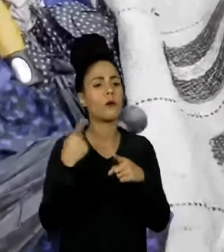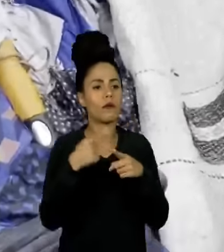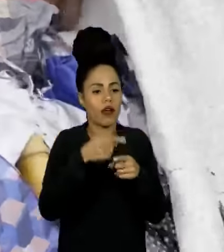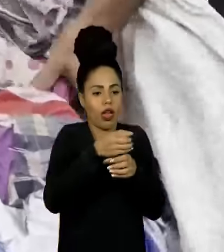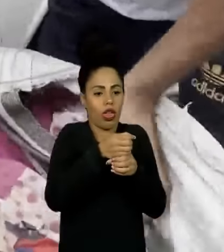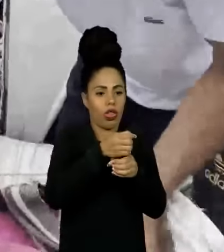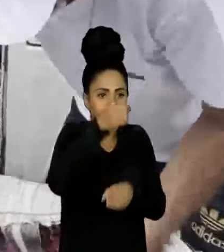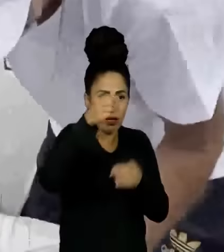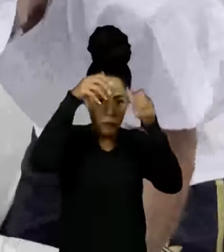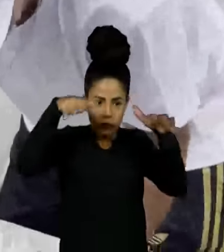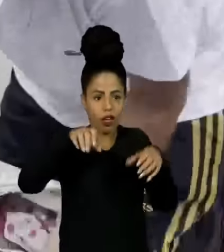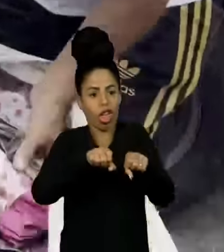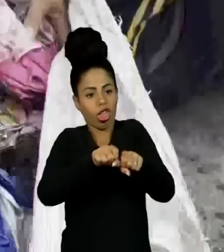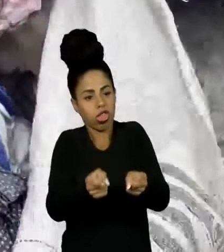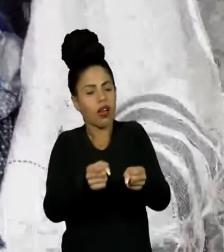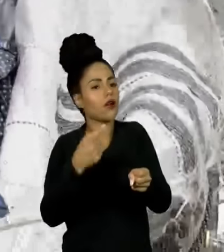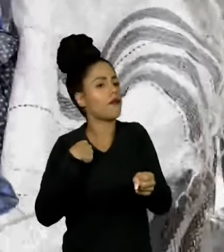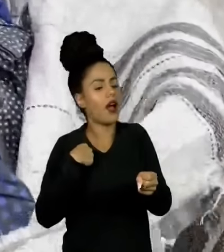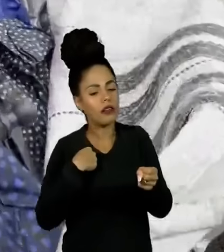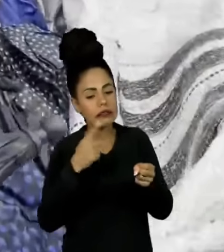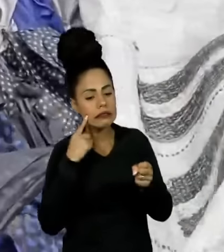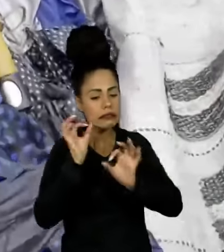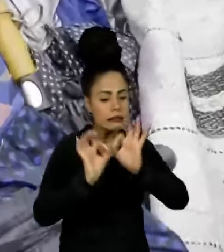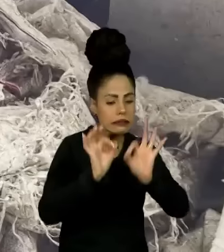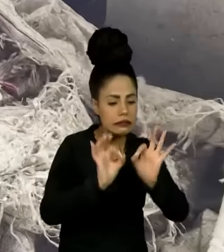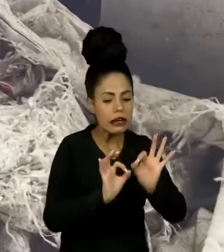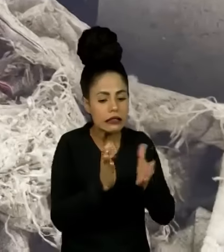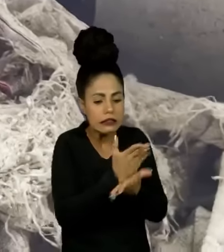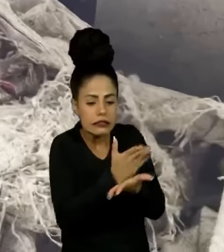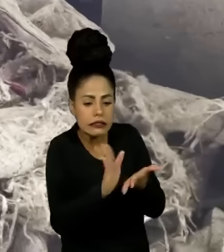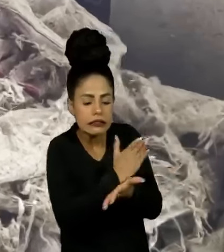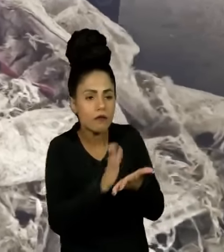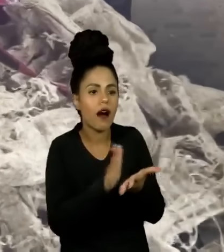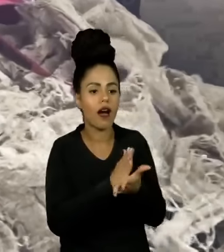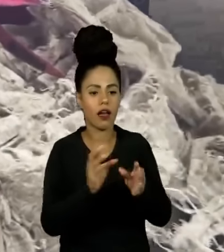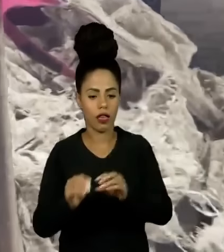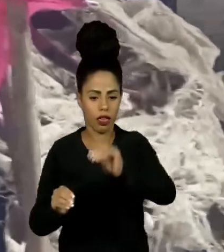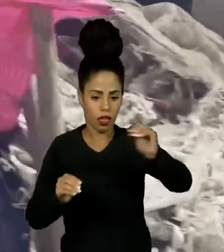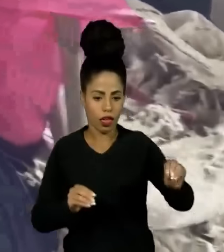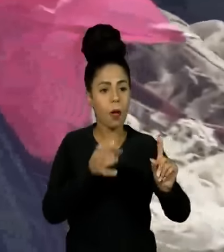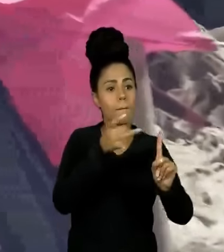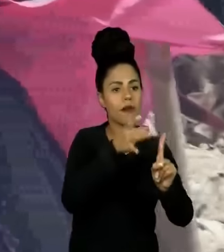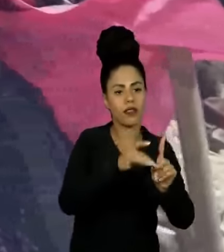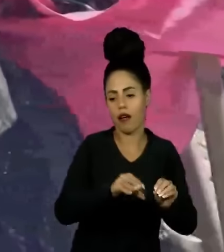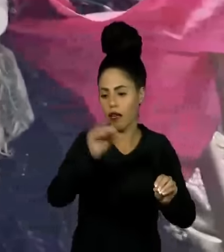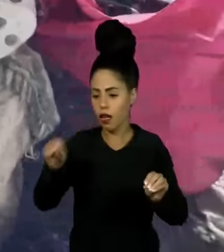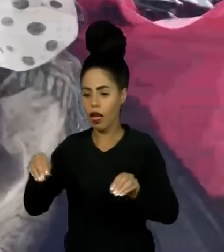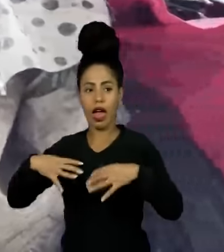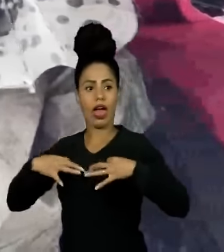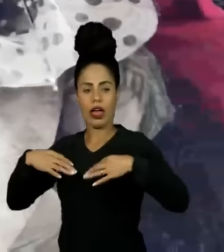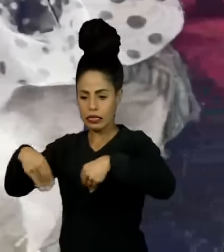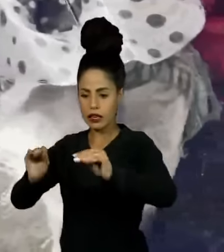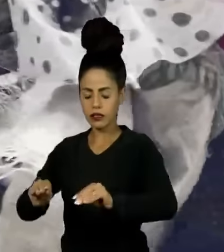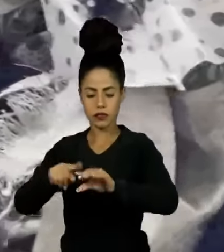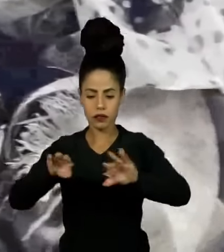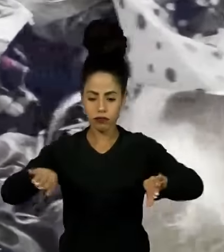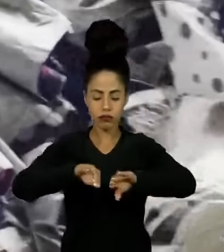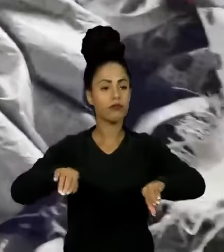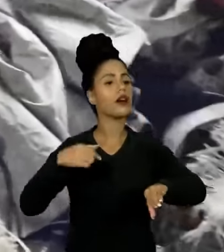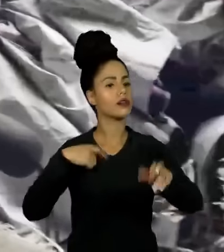inteiro quebrado para quem faz reciclagem de metais, elas, ao desmontar o guarda-chuva, vender para a gente o nylon